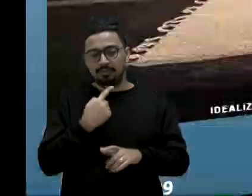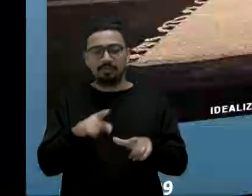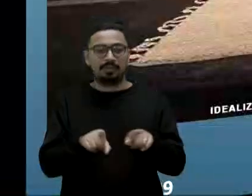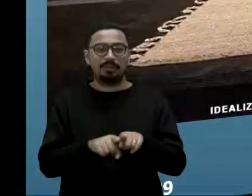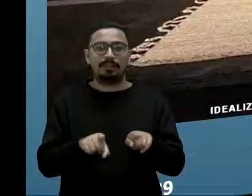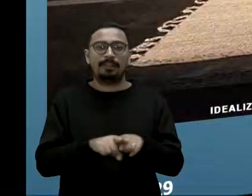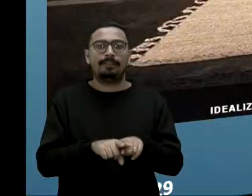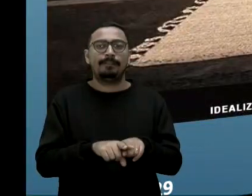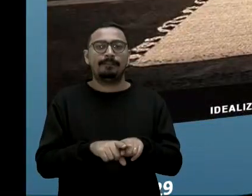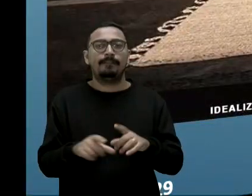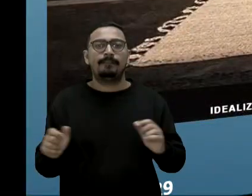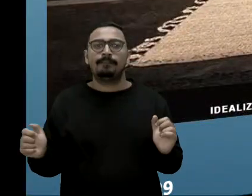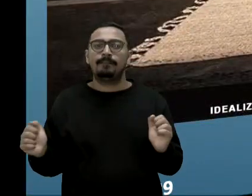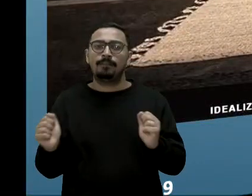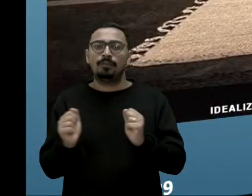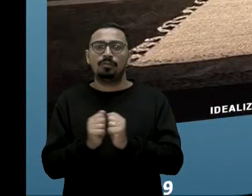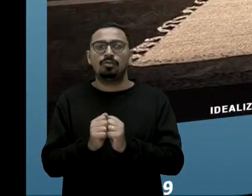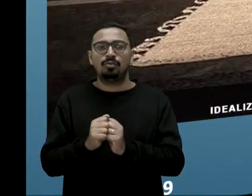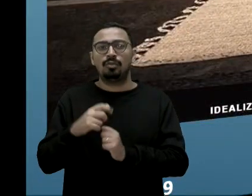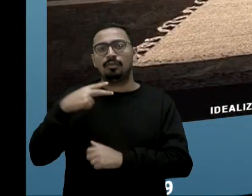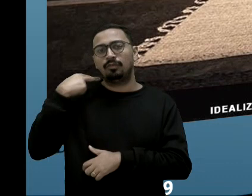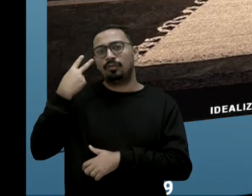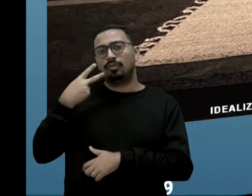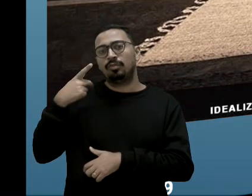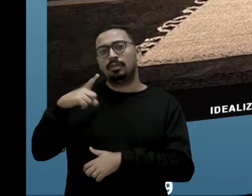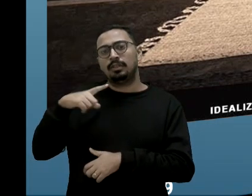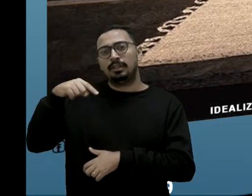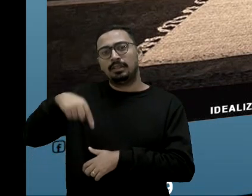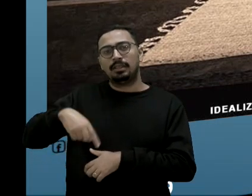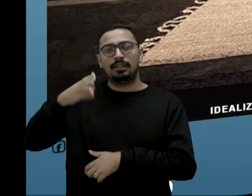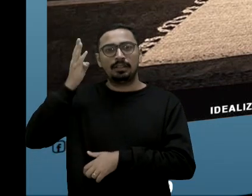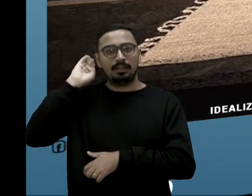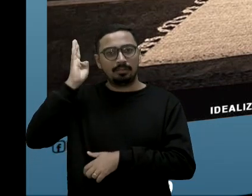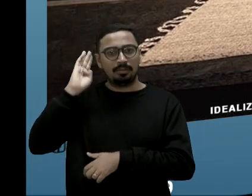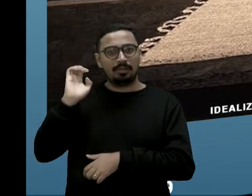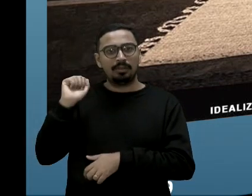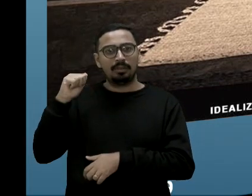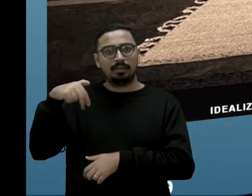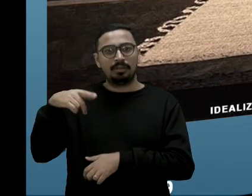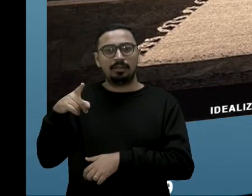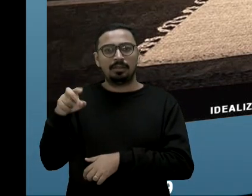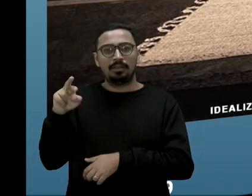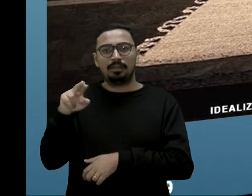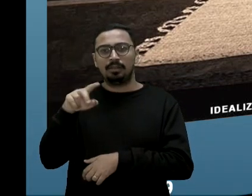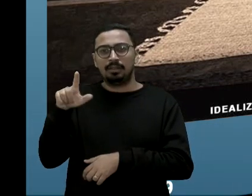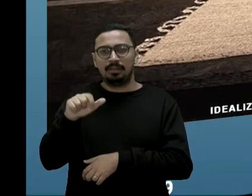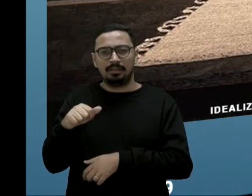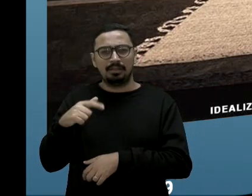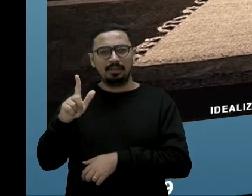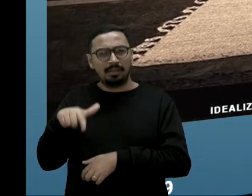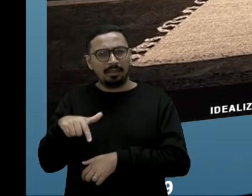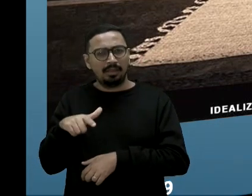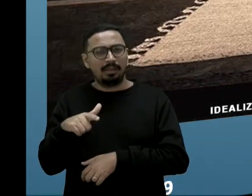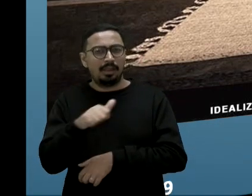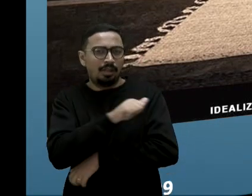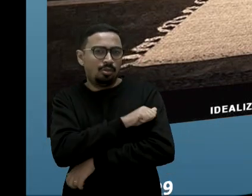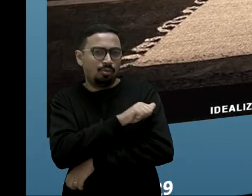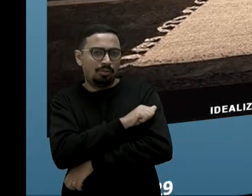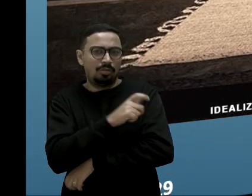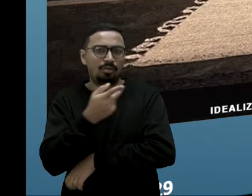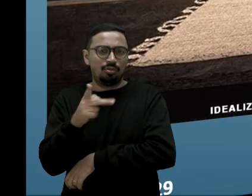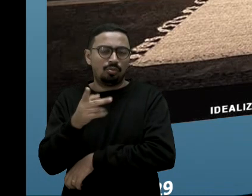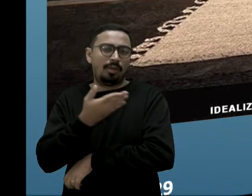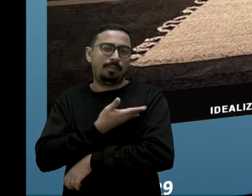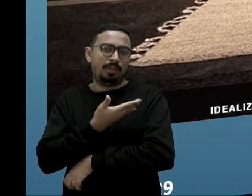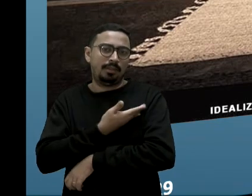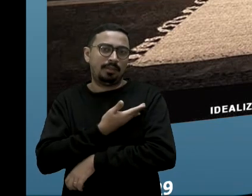você, junto com as vereadoras, encabece aqui em Taubaté. A Andressa é sua amiga, acho que é sua paciente, não sei, sua aluna,